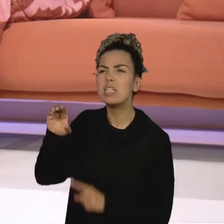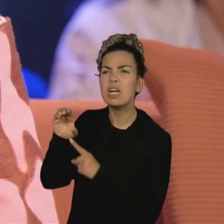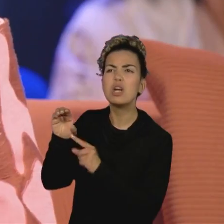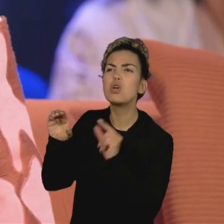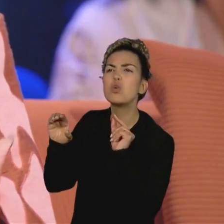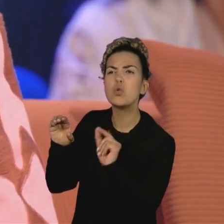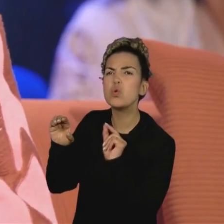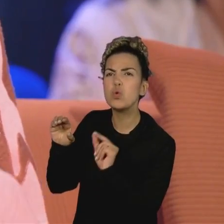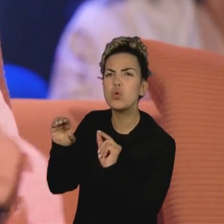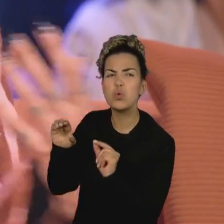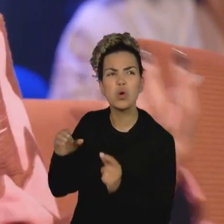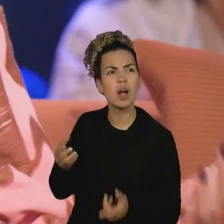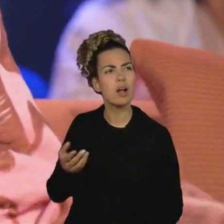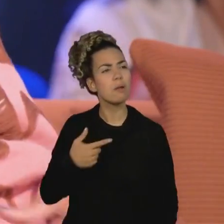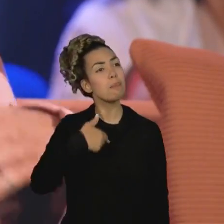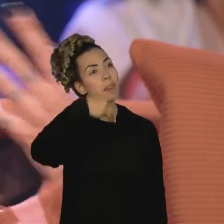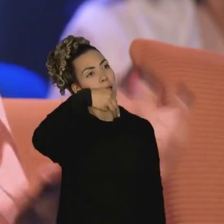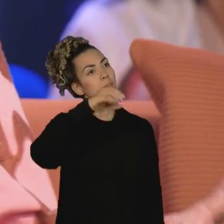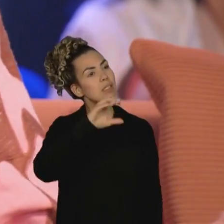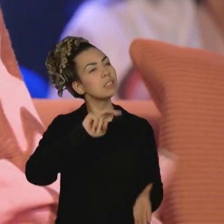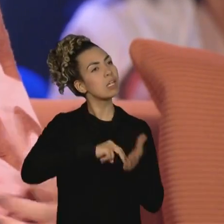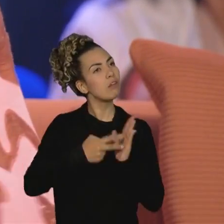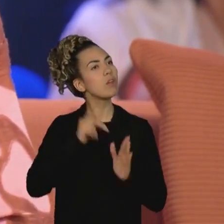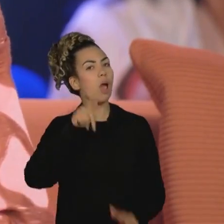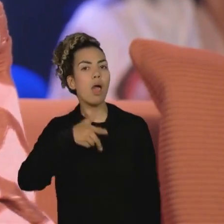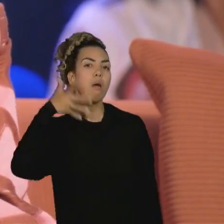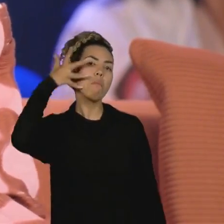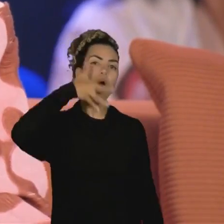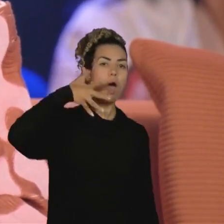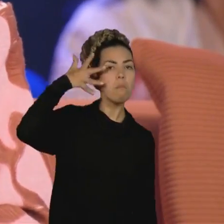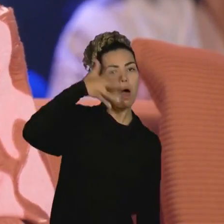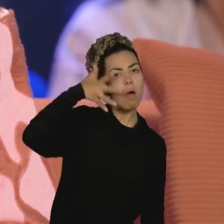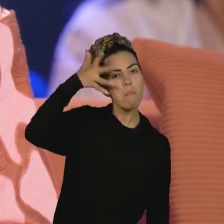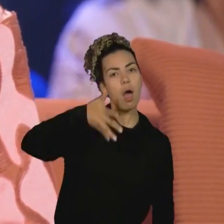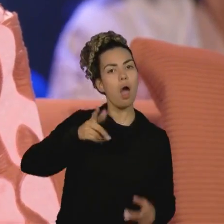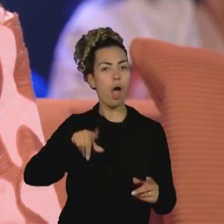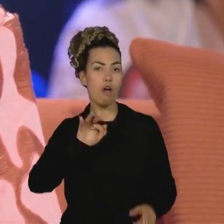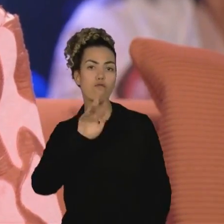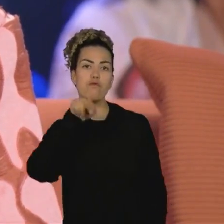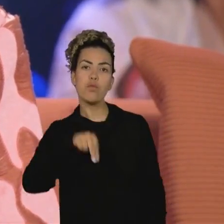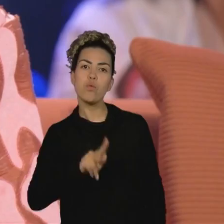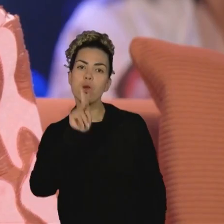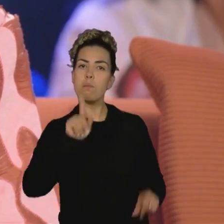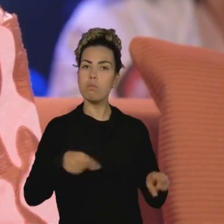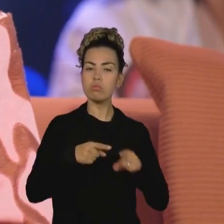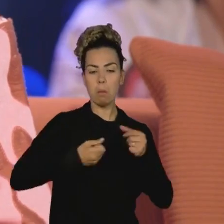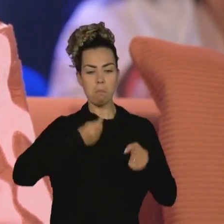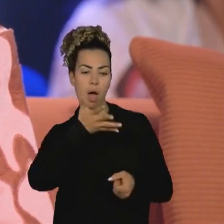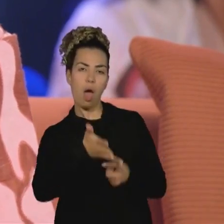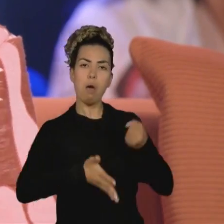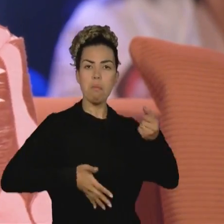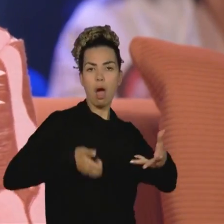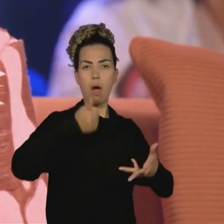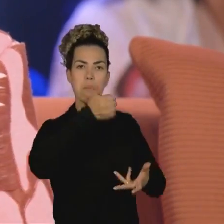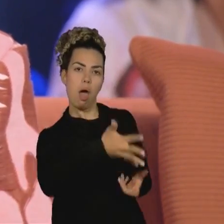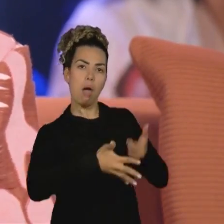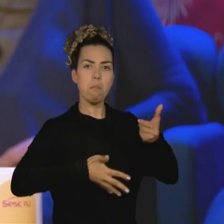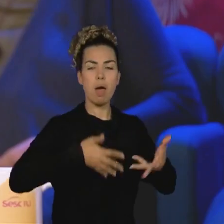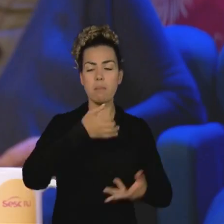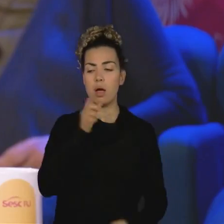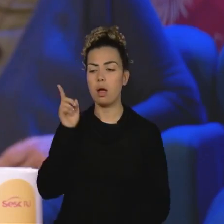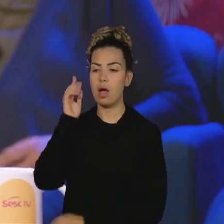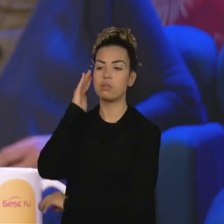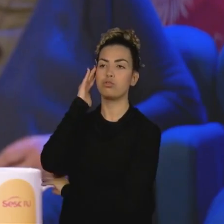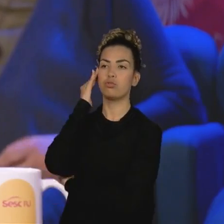Aí o MC é mestre de cerimônias, canta funk e tal. Aí ela... Entendi. Que ela falou,